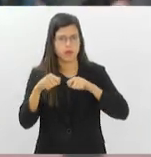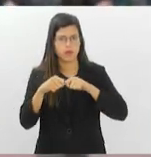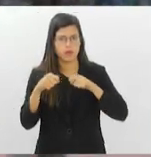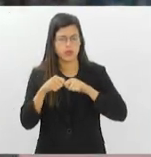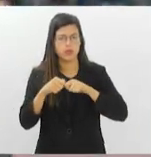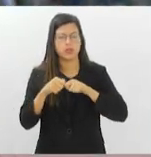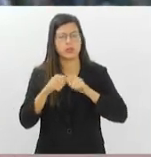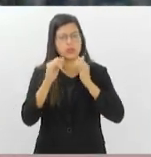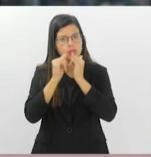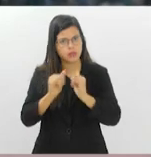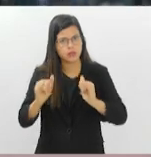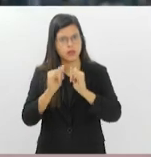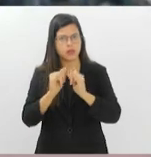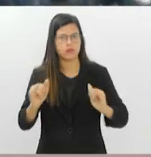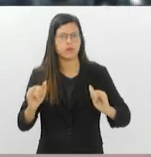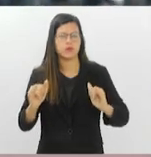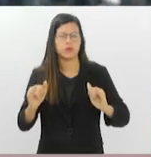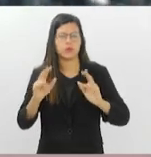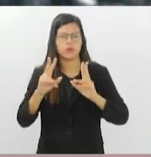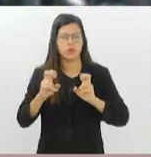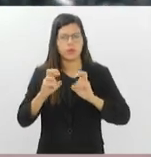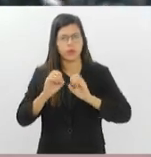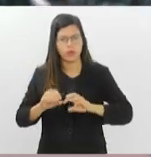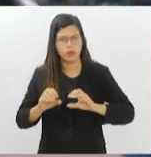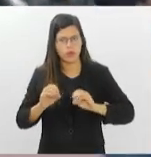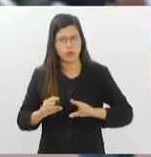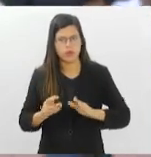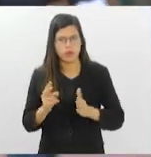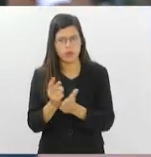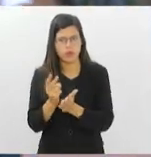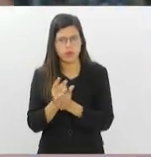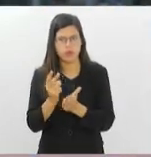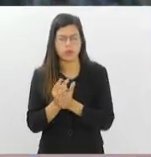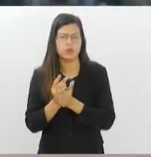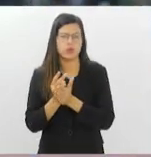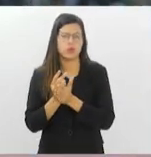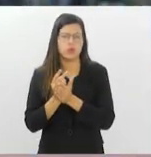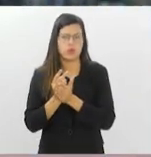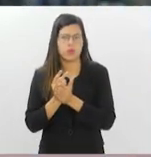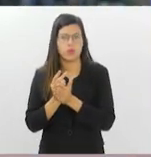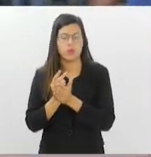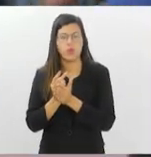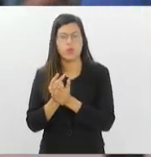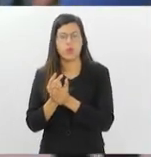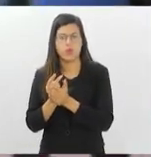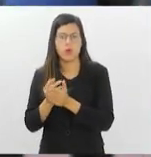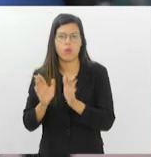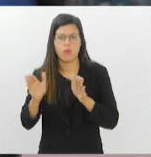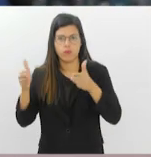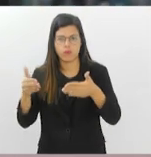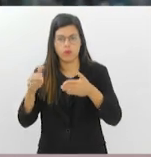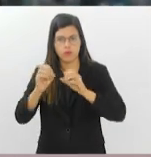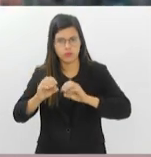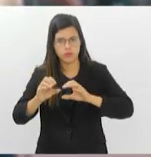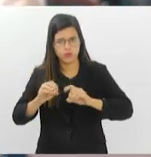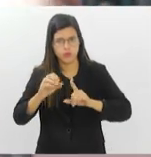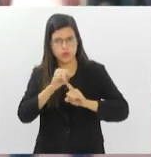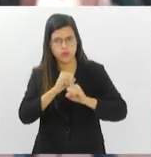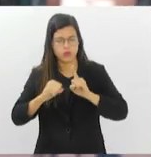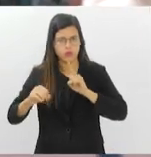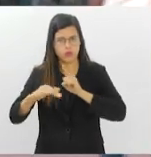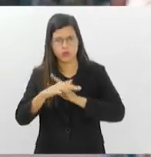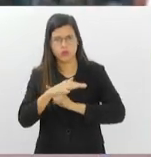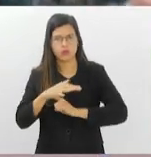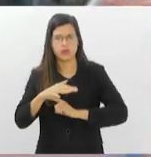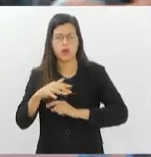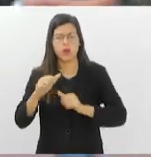essa campanha de educação contínua né Essa mobilização contínua voltada pra educação pra parte social pra mudança